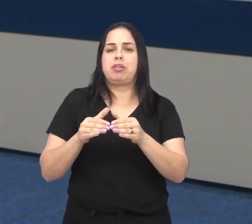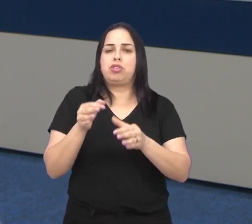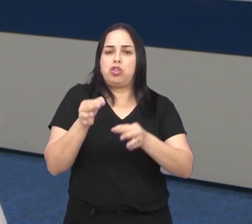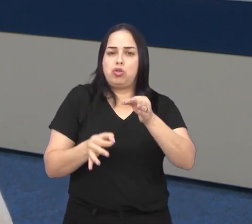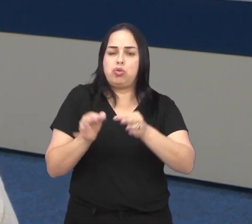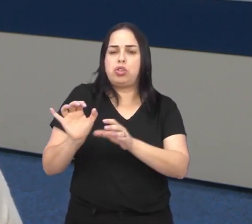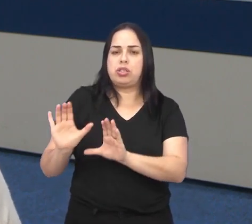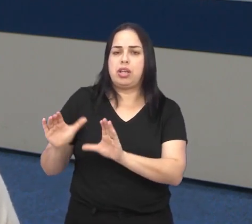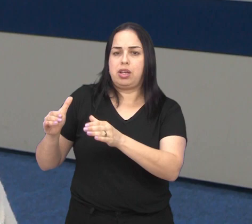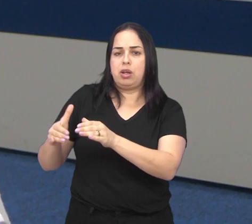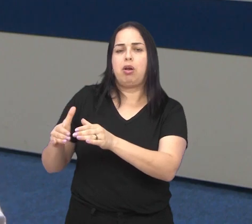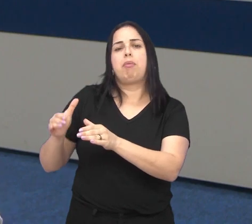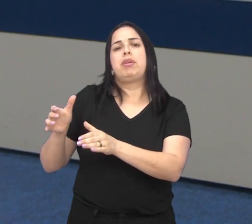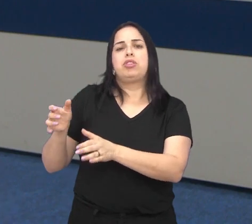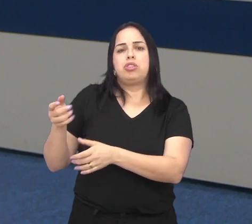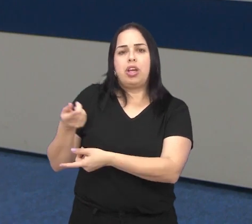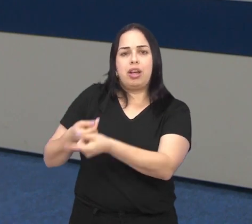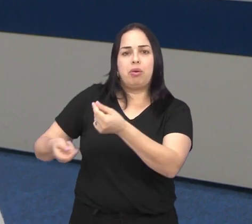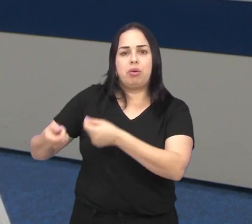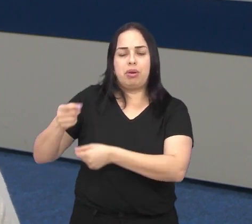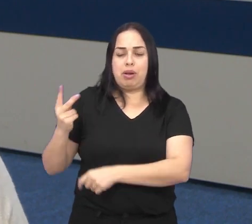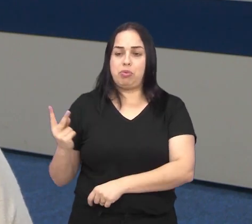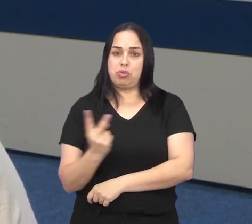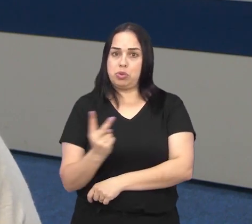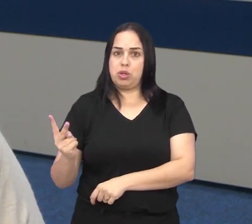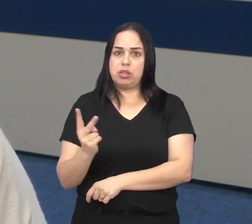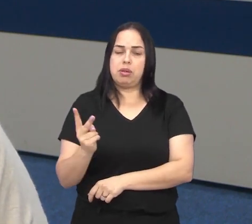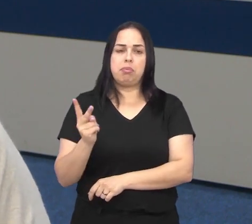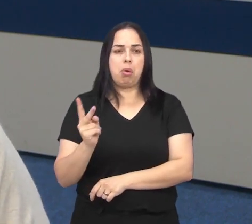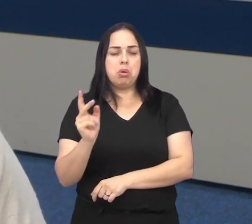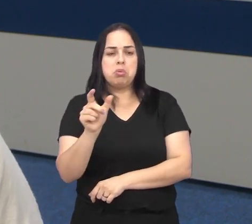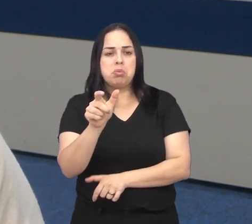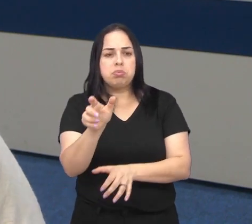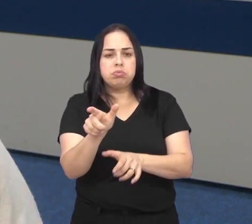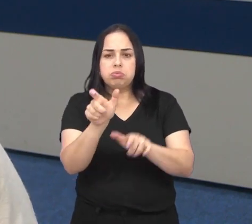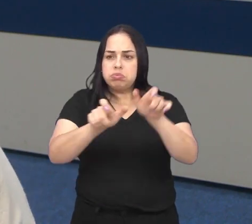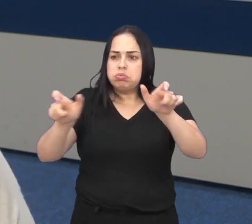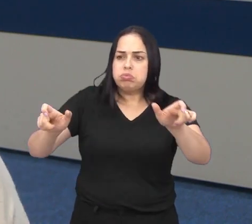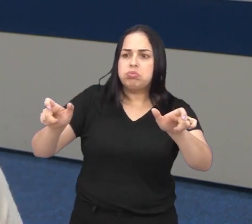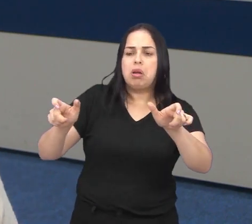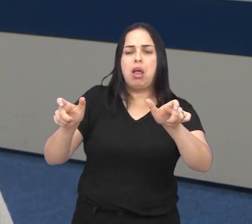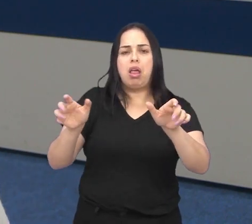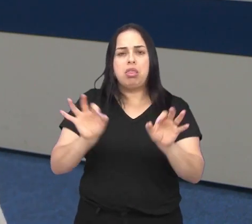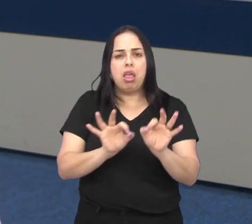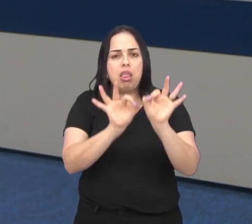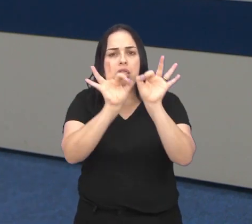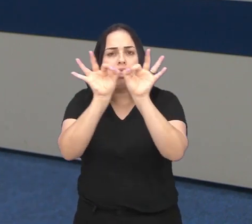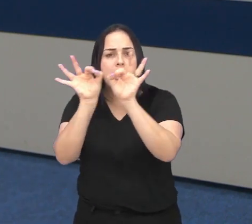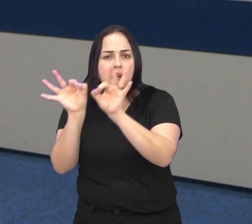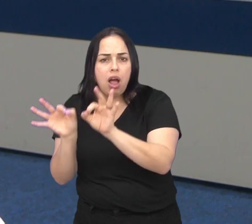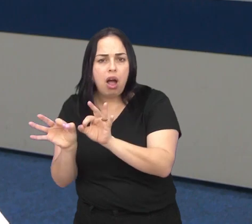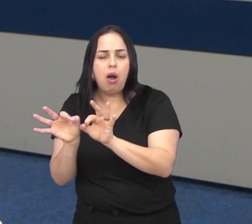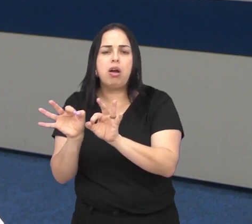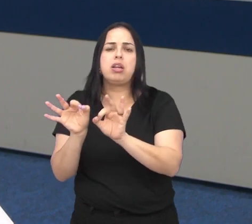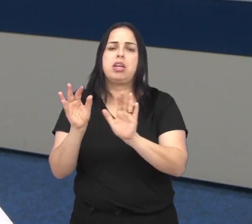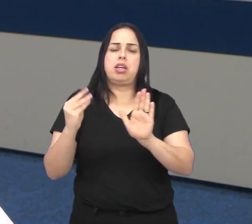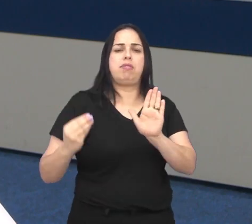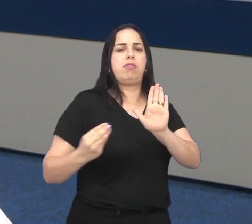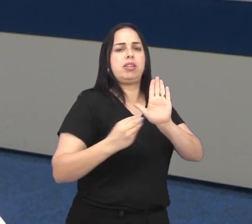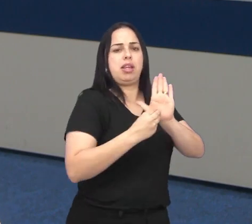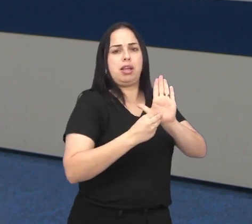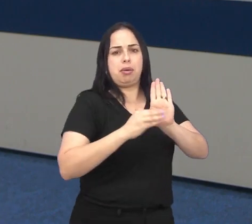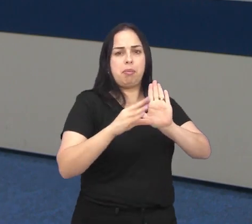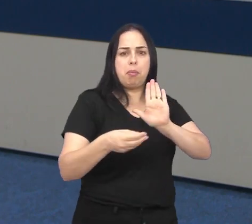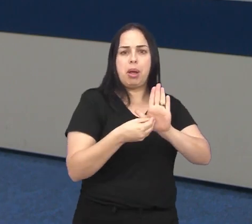de Justiça e de Economia, ela tem o poder de ouvir tudo isso que está gravado e fazer emendas